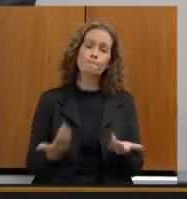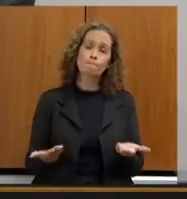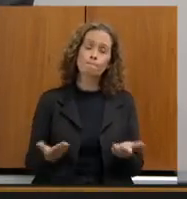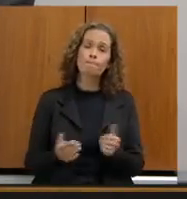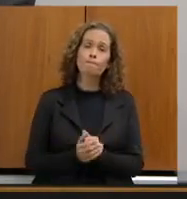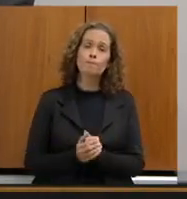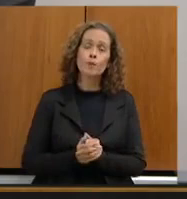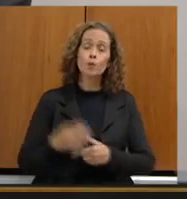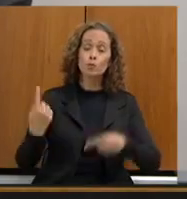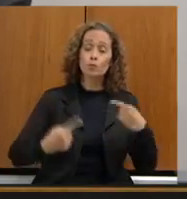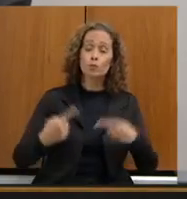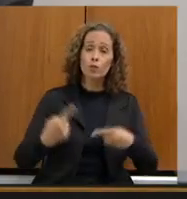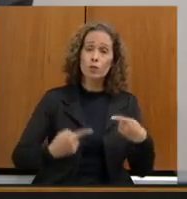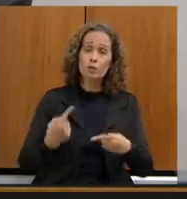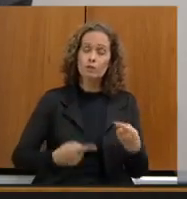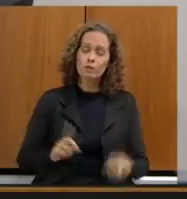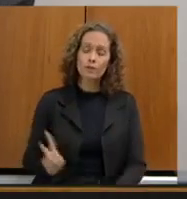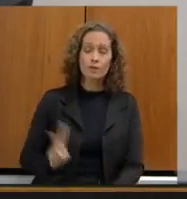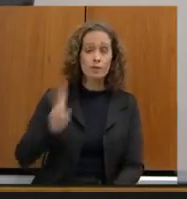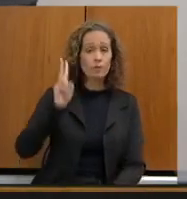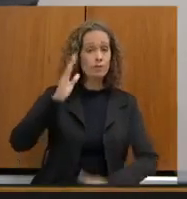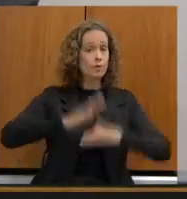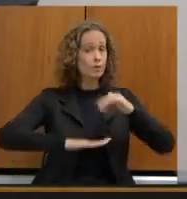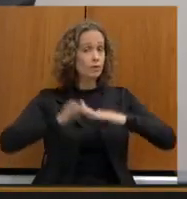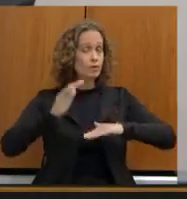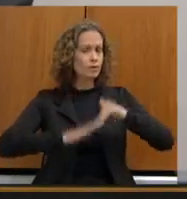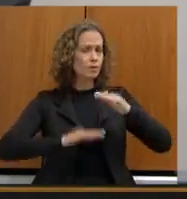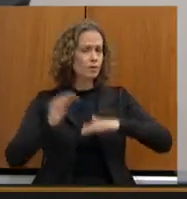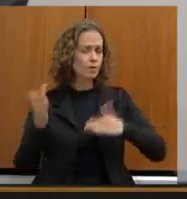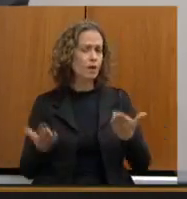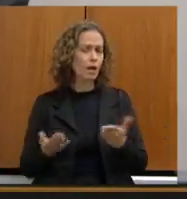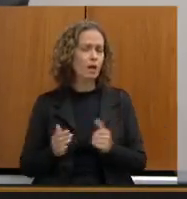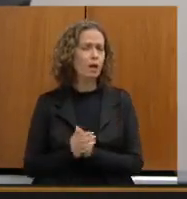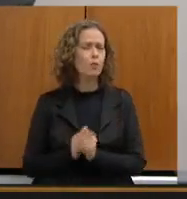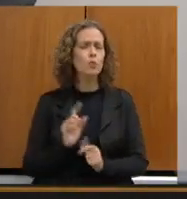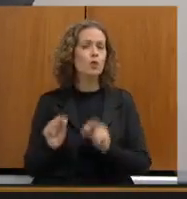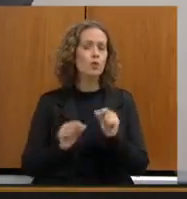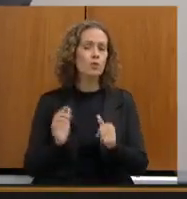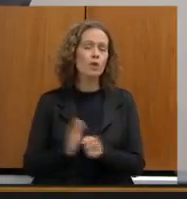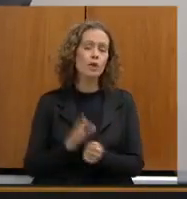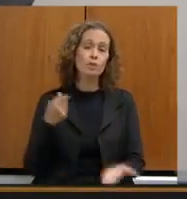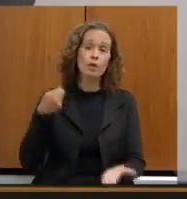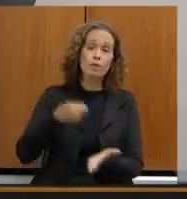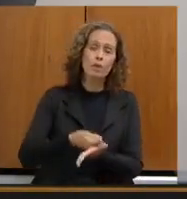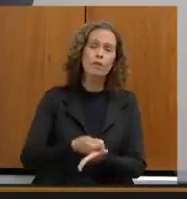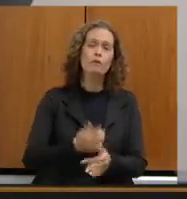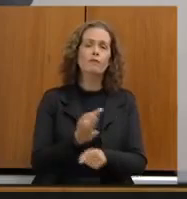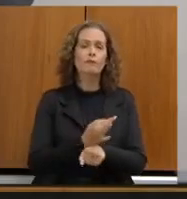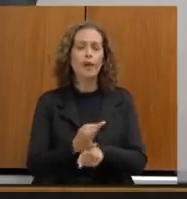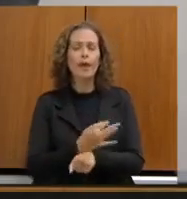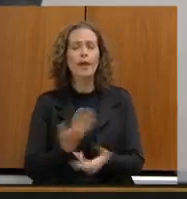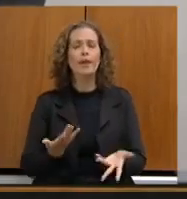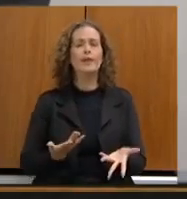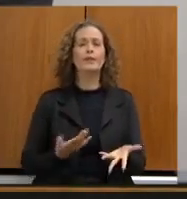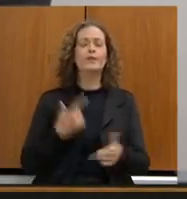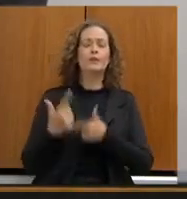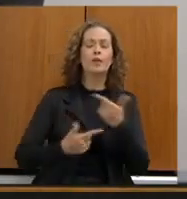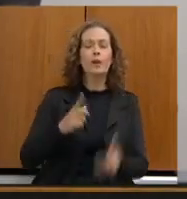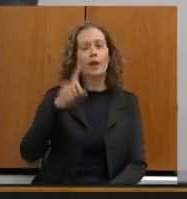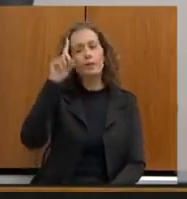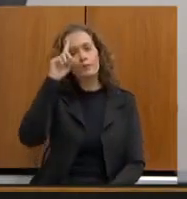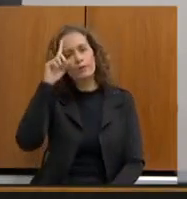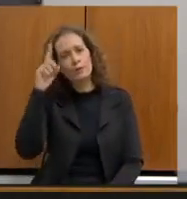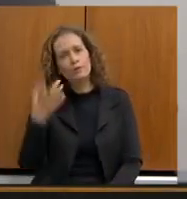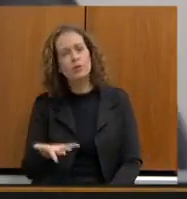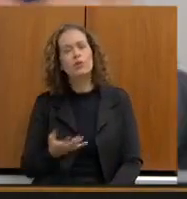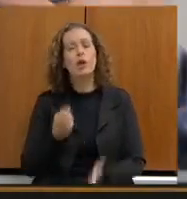política de valorização profissional que inclui o pagamento das férias das diárias da ajuda de curso da